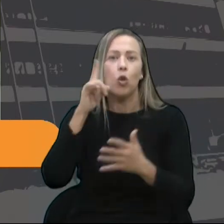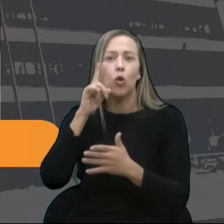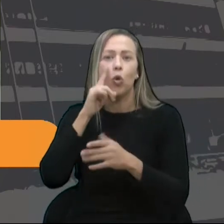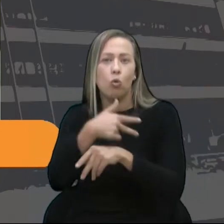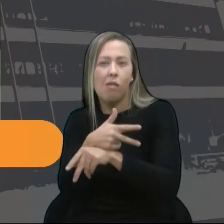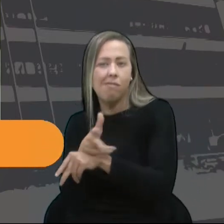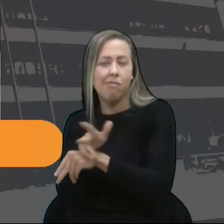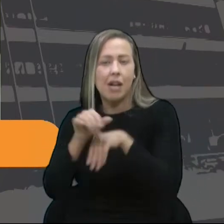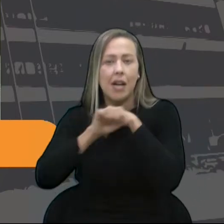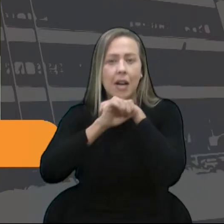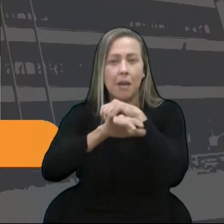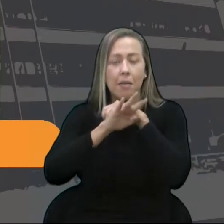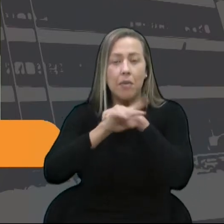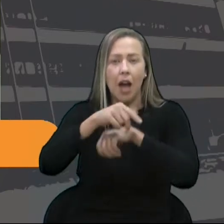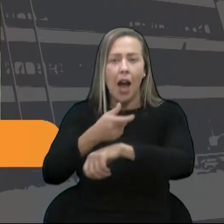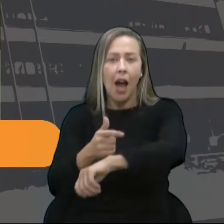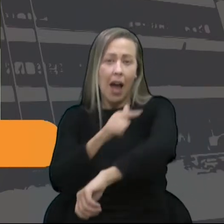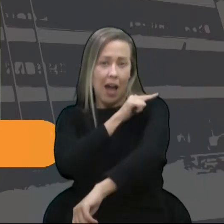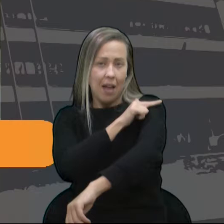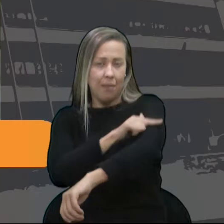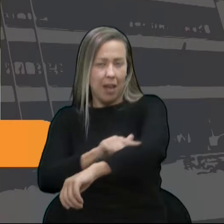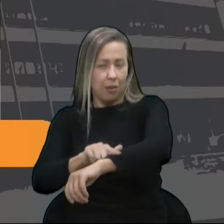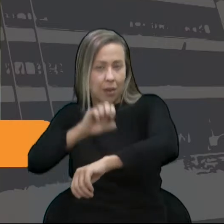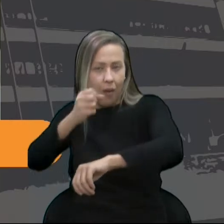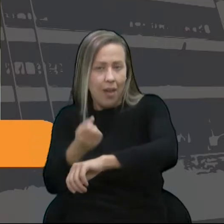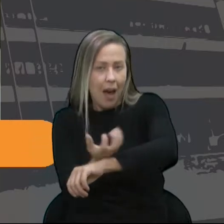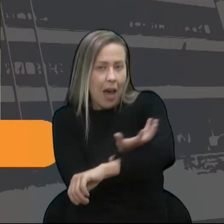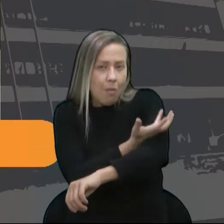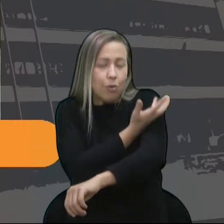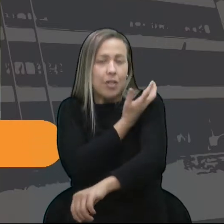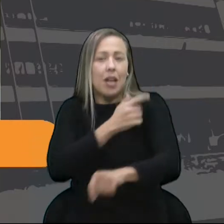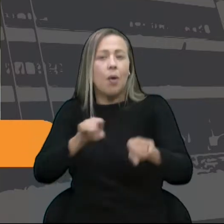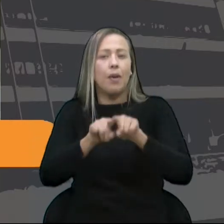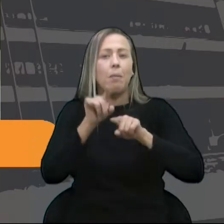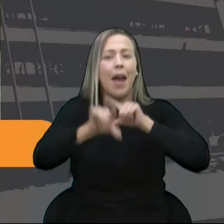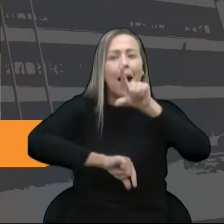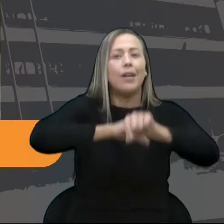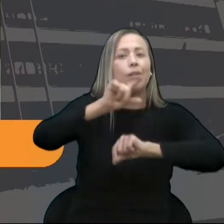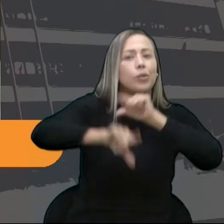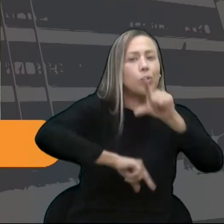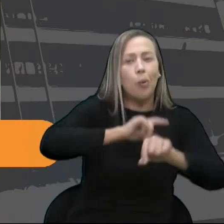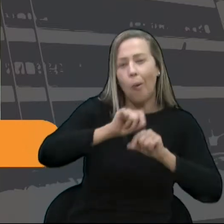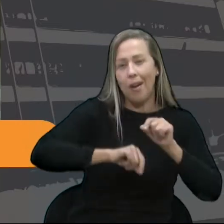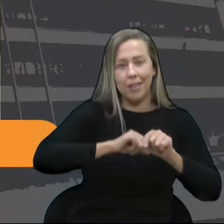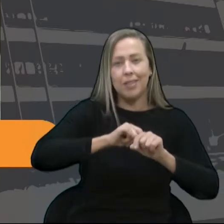acaba que as emoções e as crenças